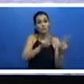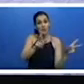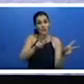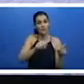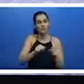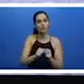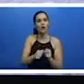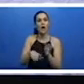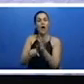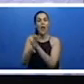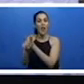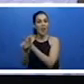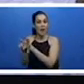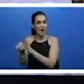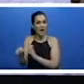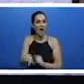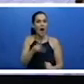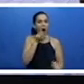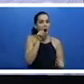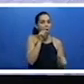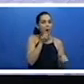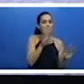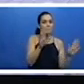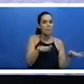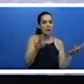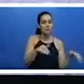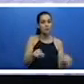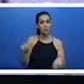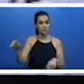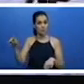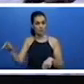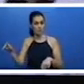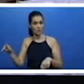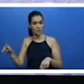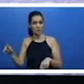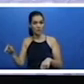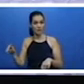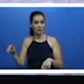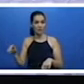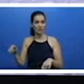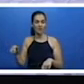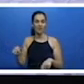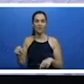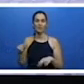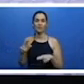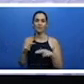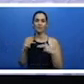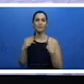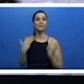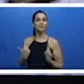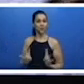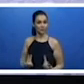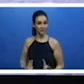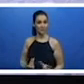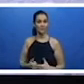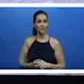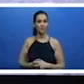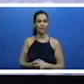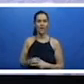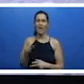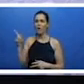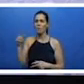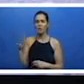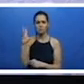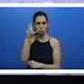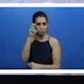lagartos, aqui de pássaros e aqui de seres humanos. Percebam que o mais complexo é o nosso, dos seres humanos, e o mais